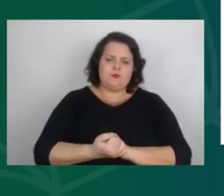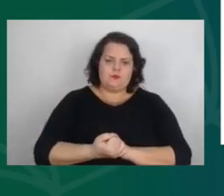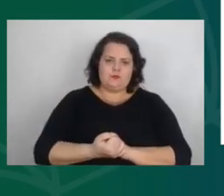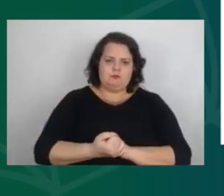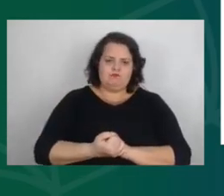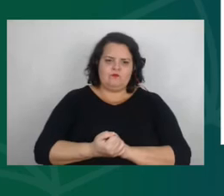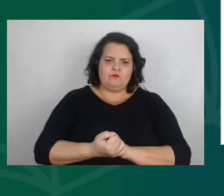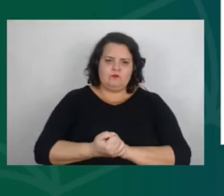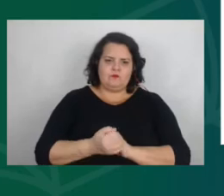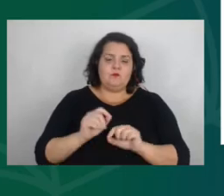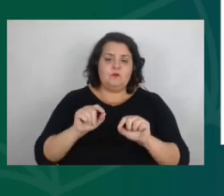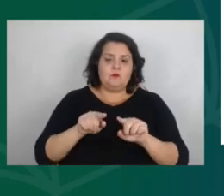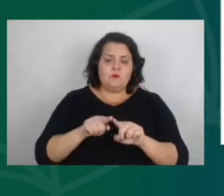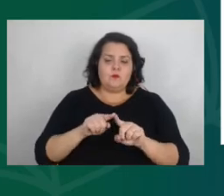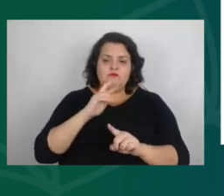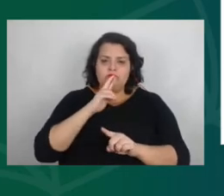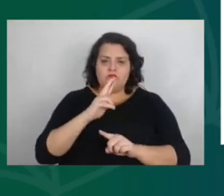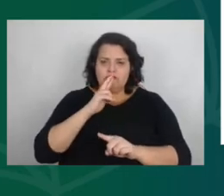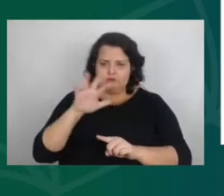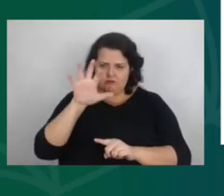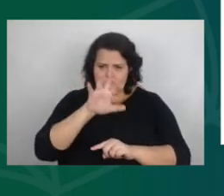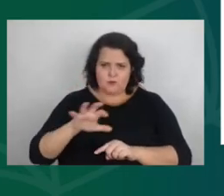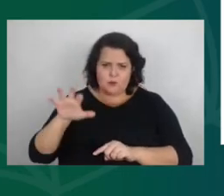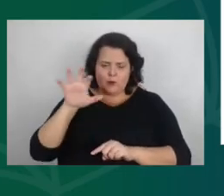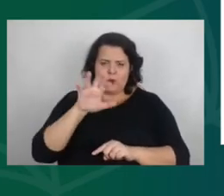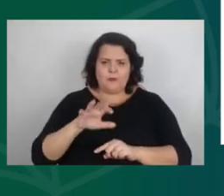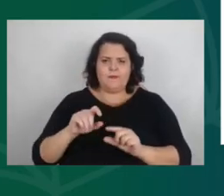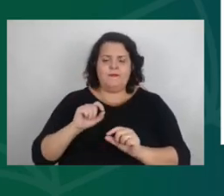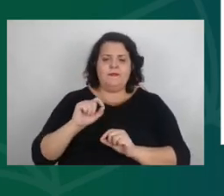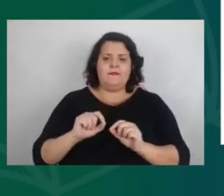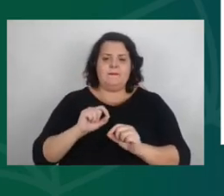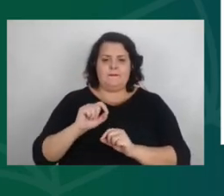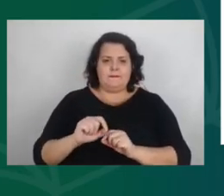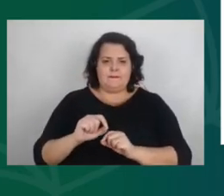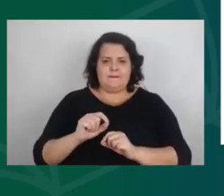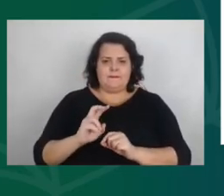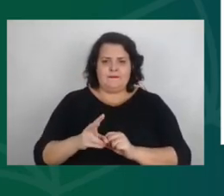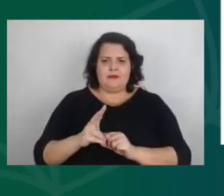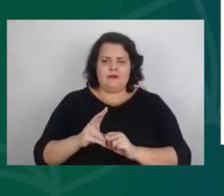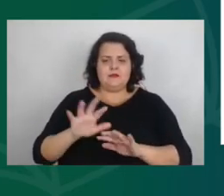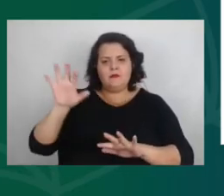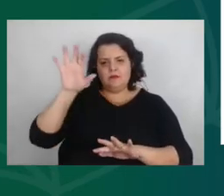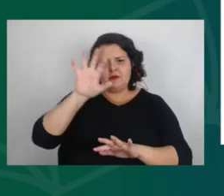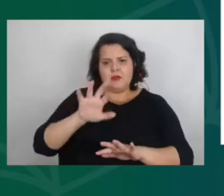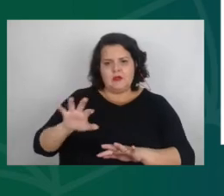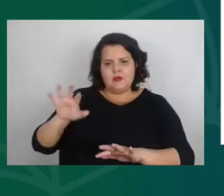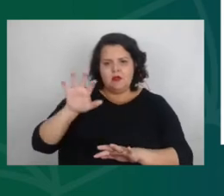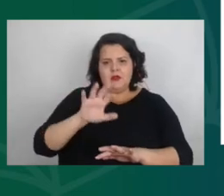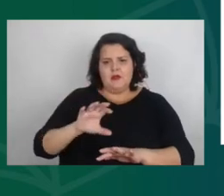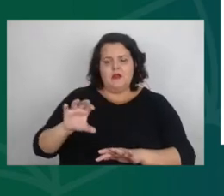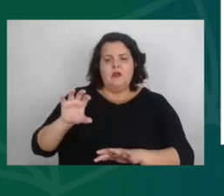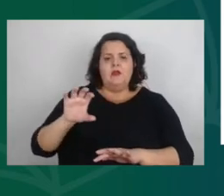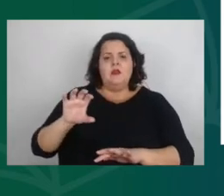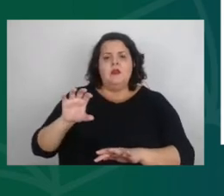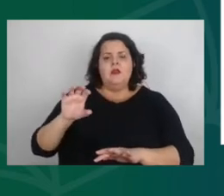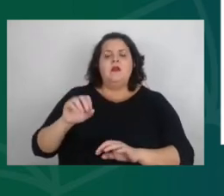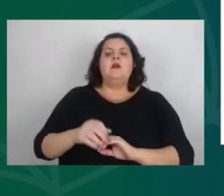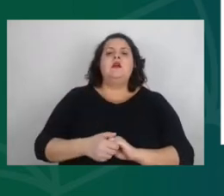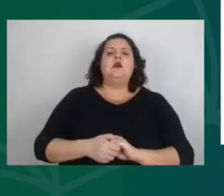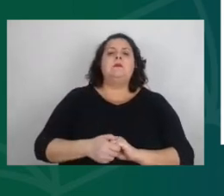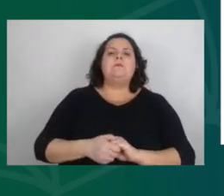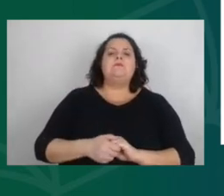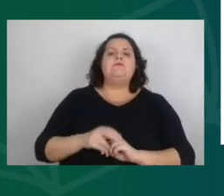resultados também aqui, só para vocês mostrarem aqui, sempre a abordagem é feita aqui na Face Oeste, aqui da região da Ilha de São Vicente,